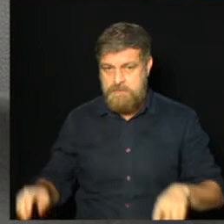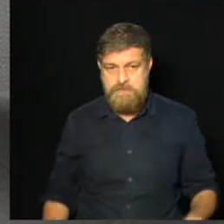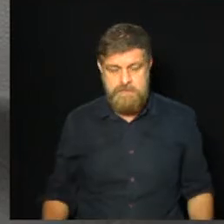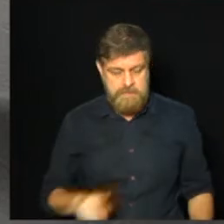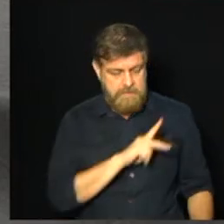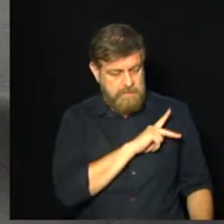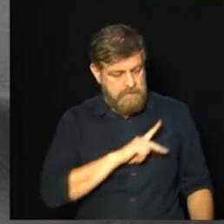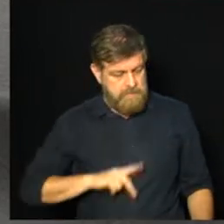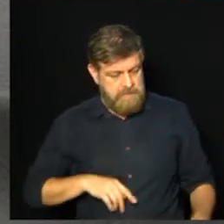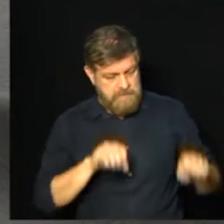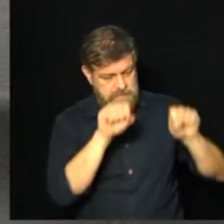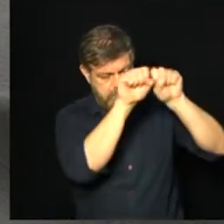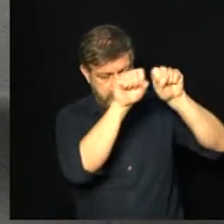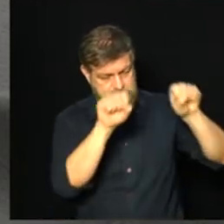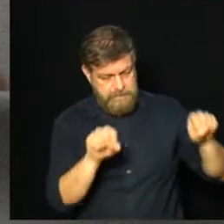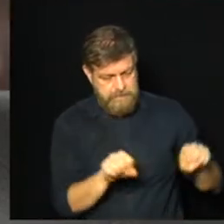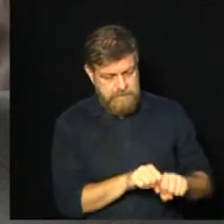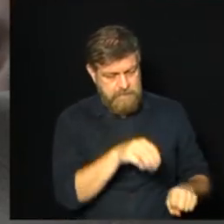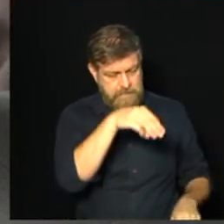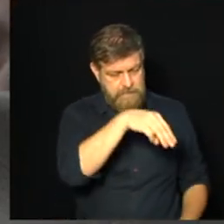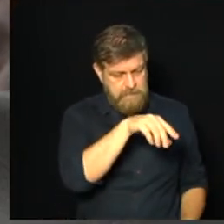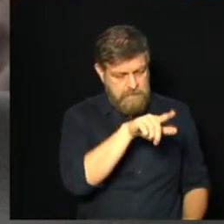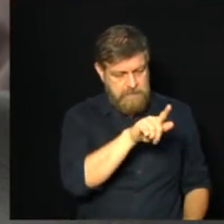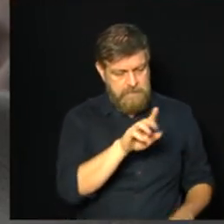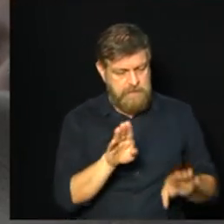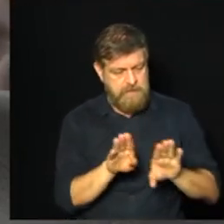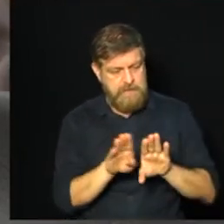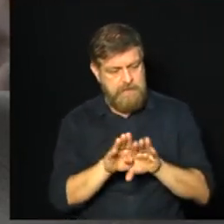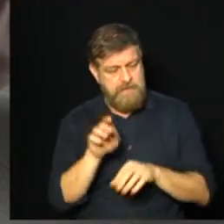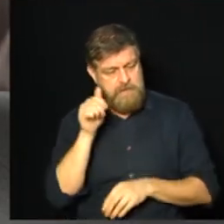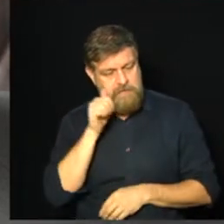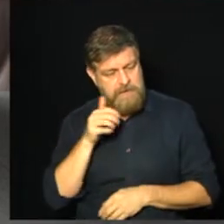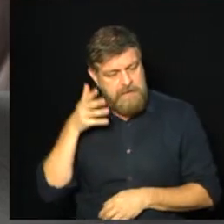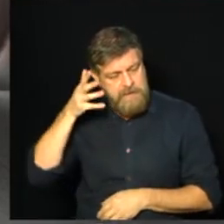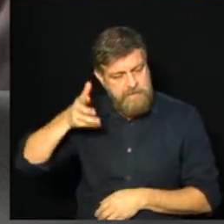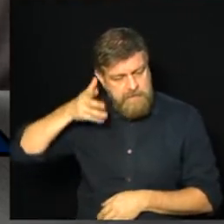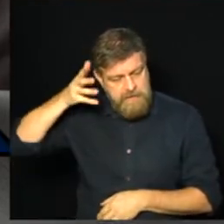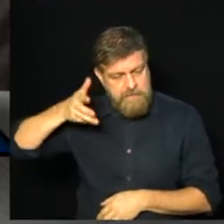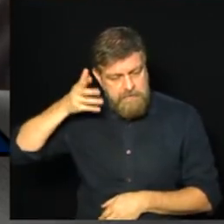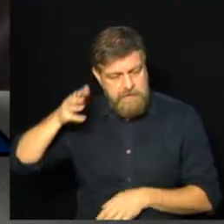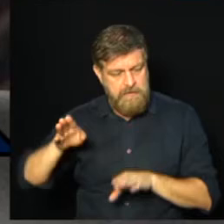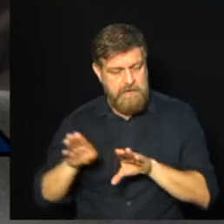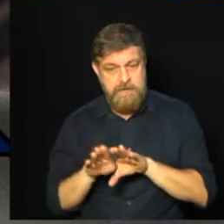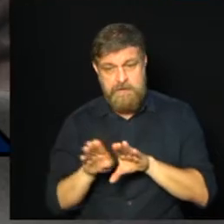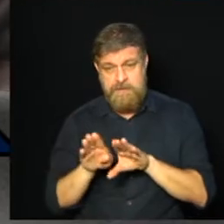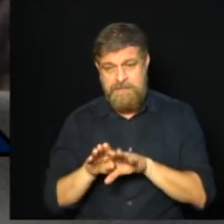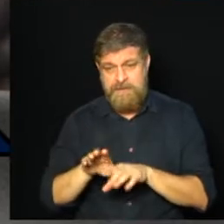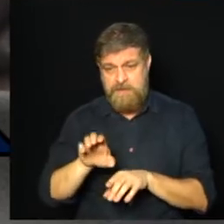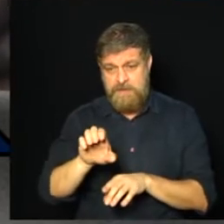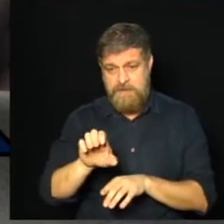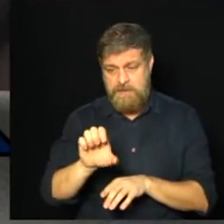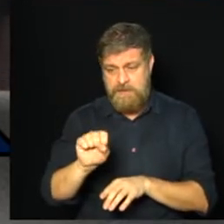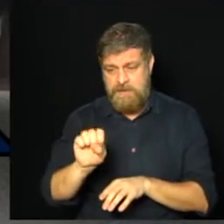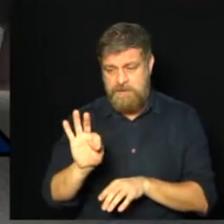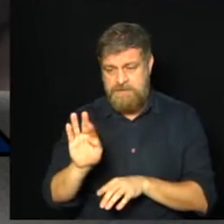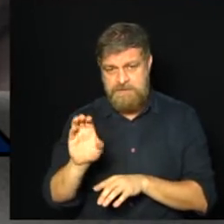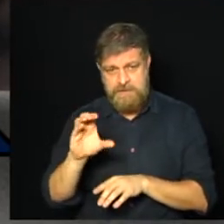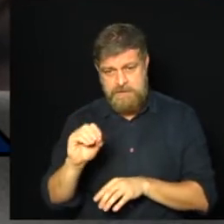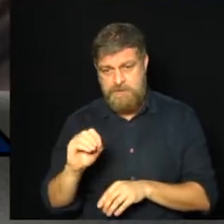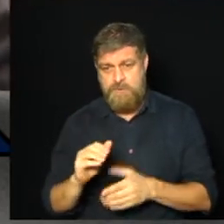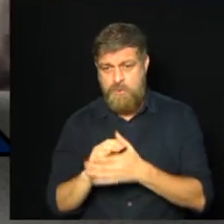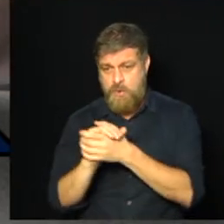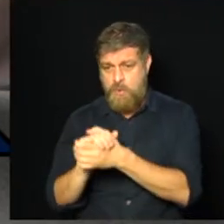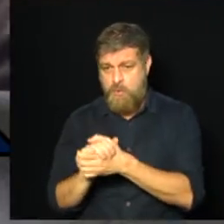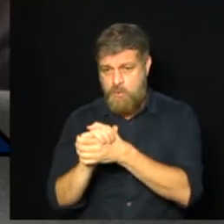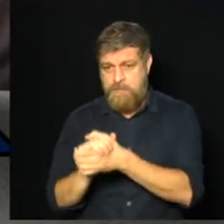Mário Gatti, doutor Sérgio Bisonho, doutora Daniela, doutor Esteno, e também na equipe lá cumprimentar o doutor